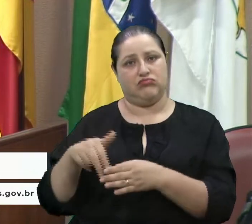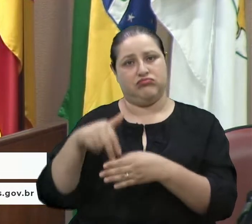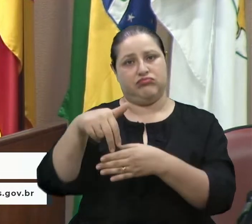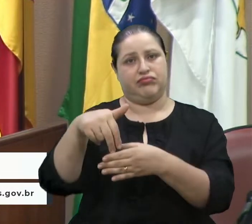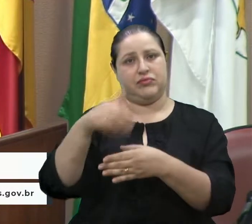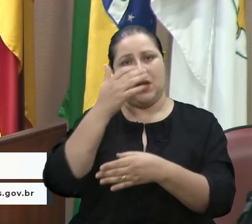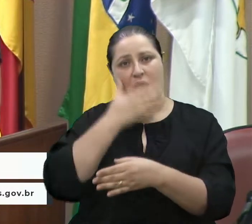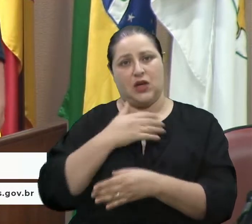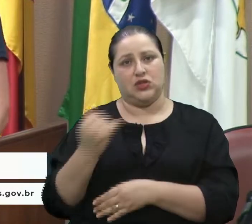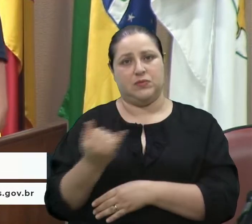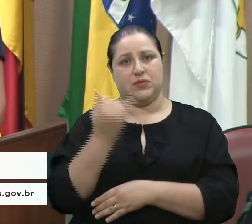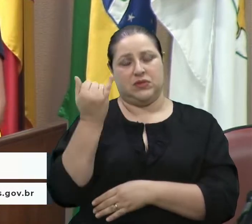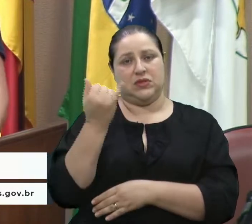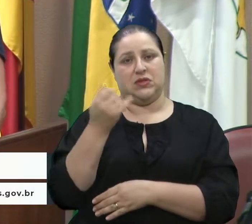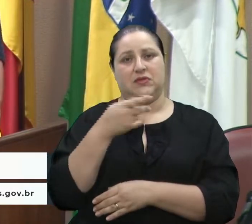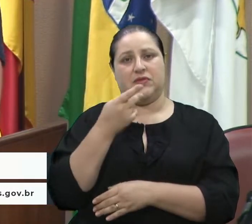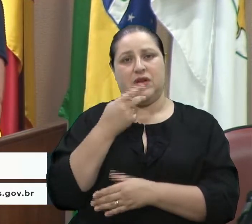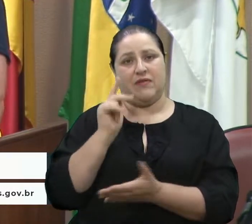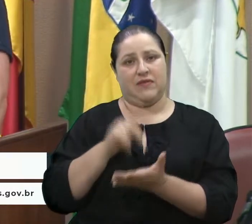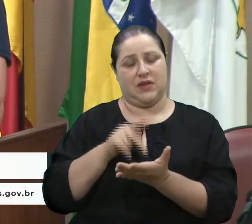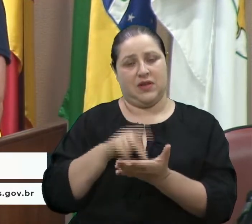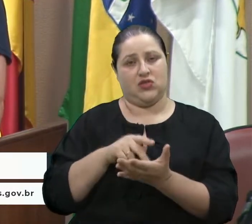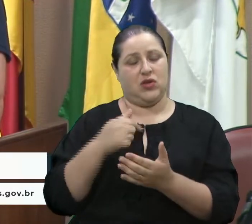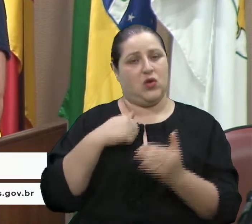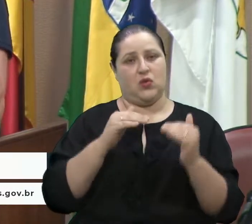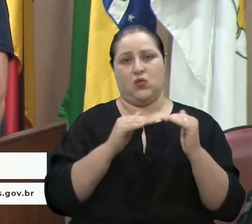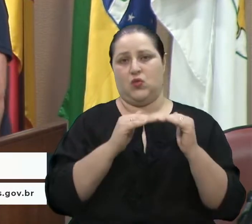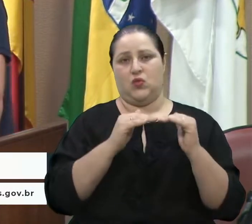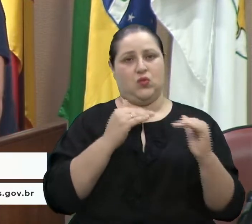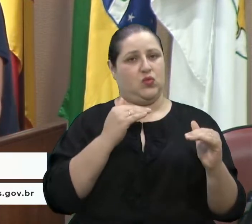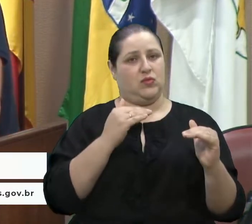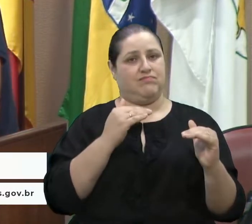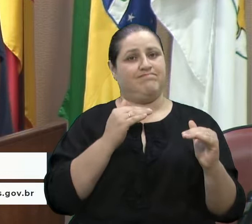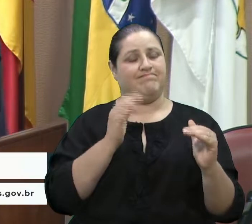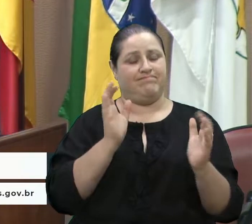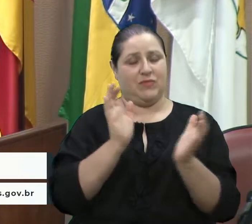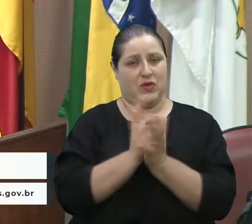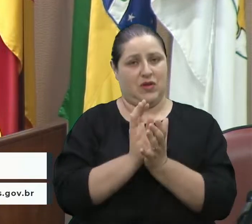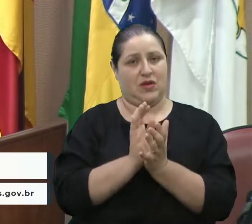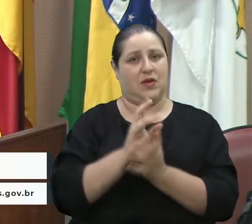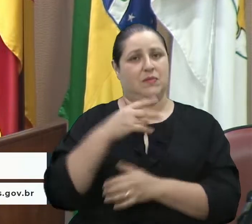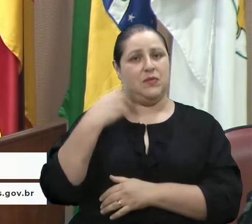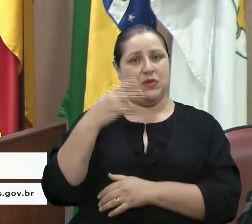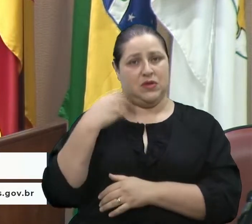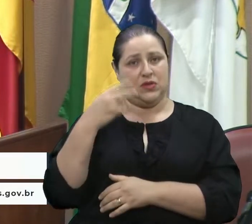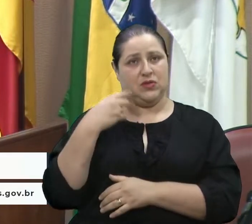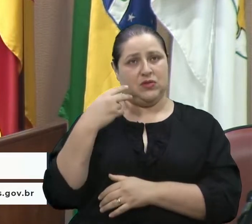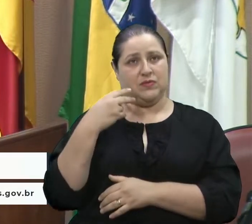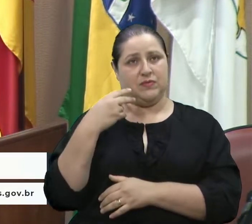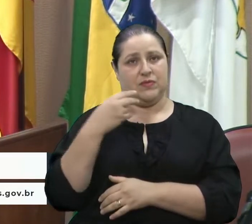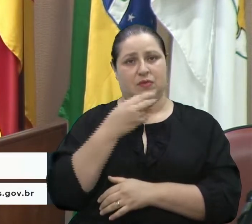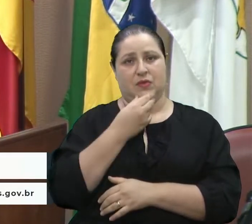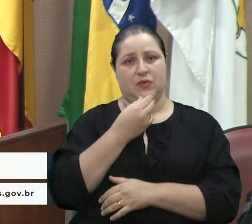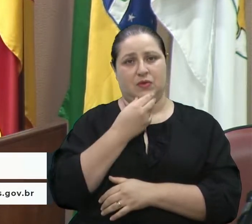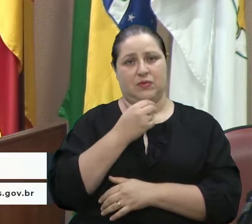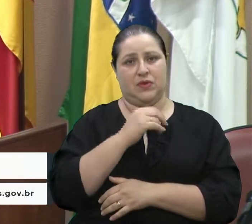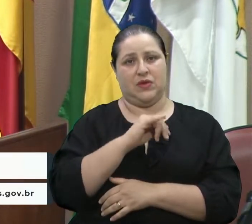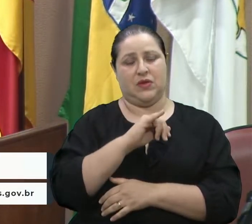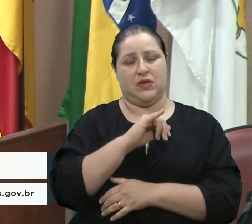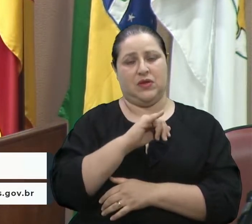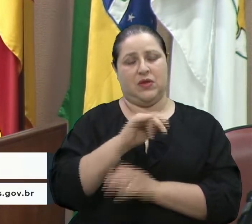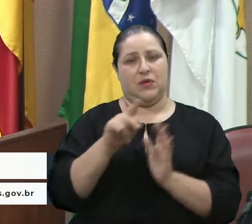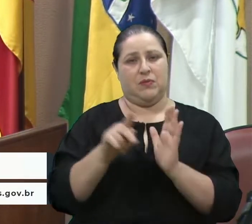é importante restabelecer a verdade. Eu não compactuo, caros colegas, com a política que Joseph Goebbels praticava no